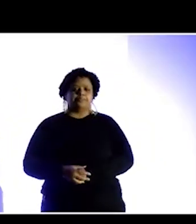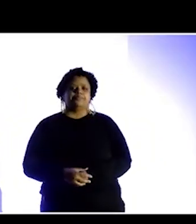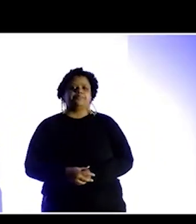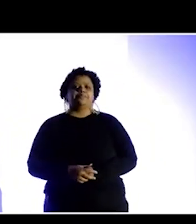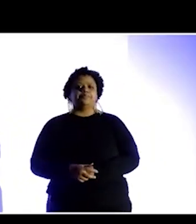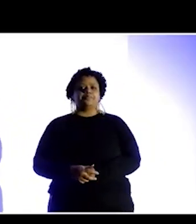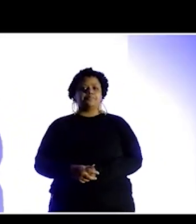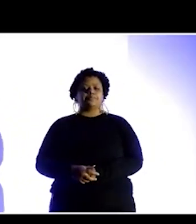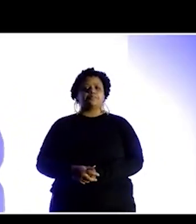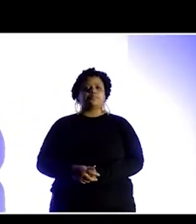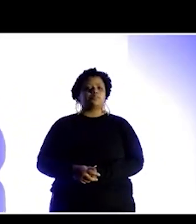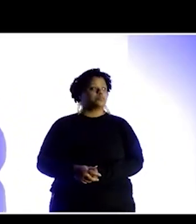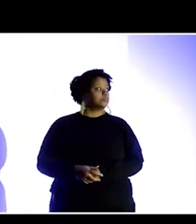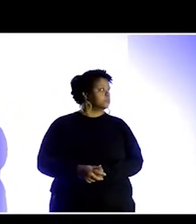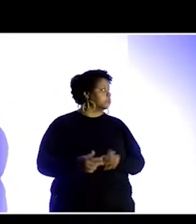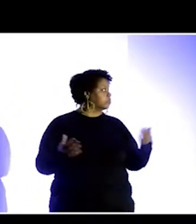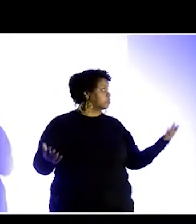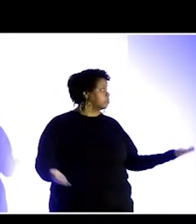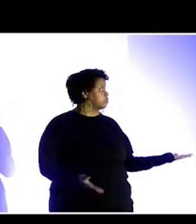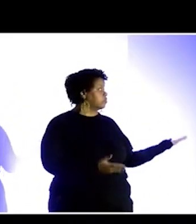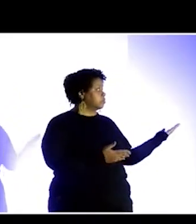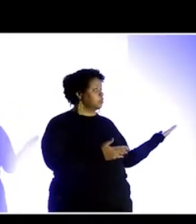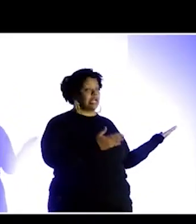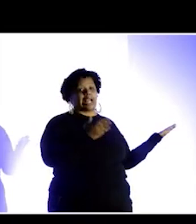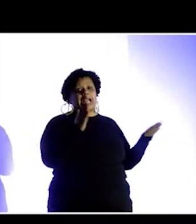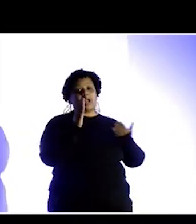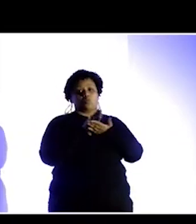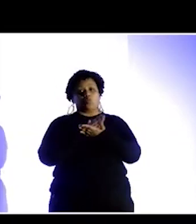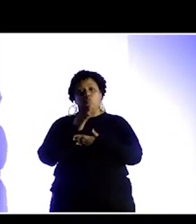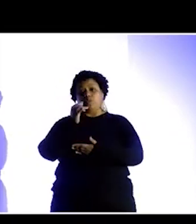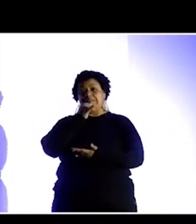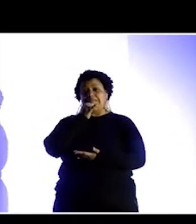Bem, agora eu vou trazer aqui alguns resultados, né, que a gente tem